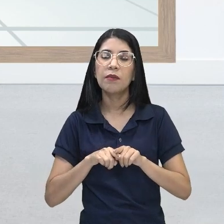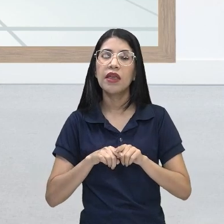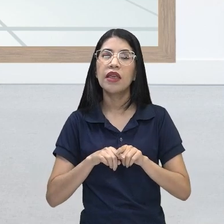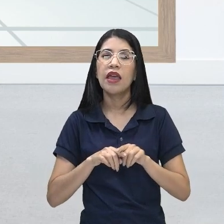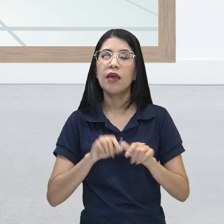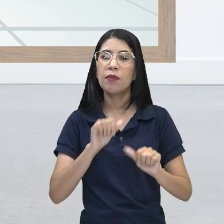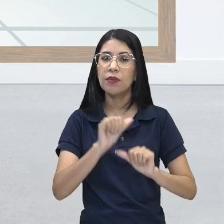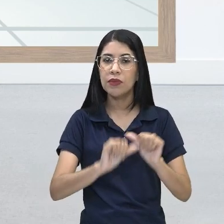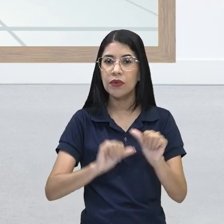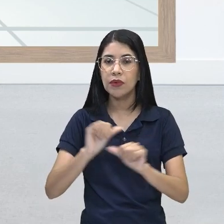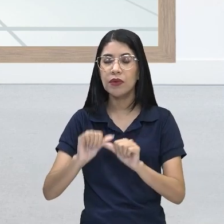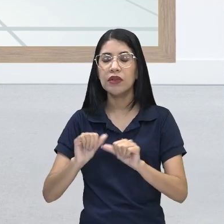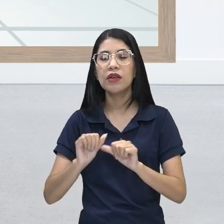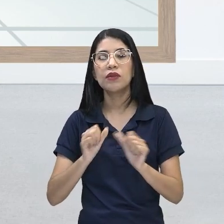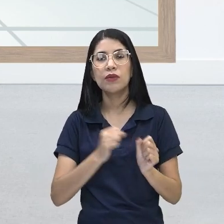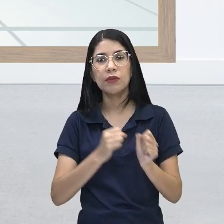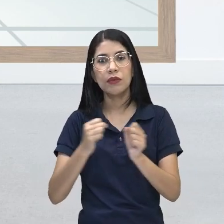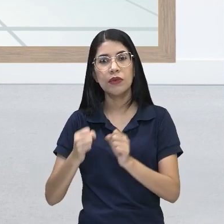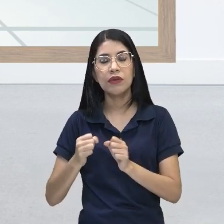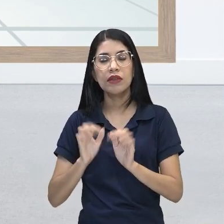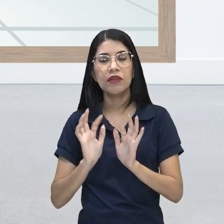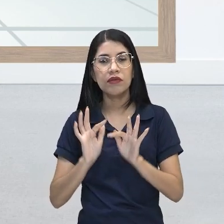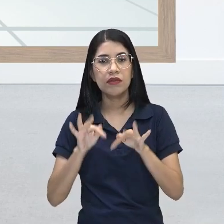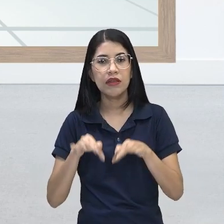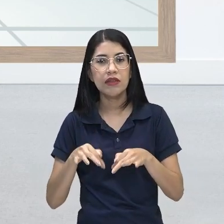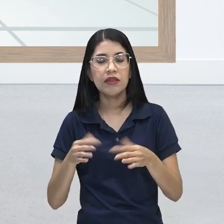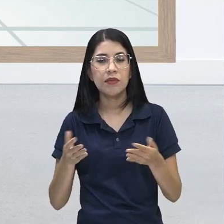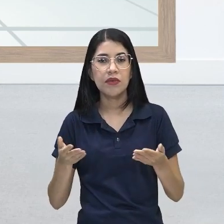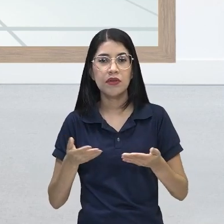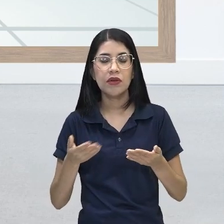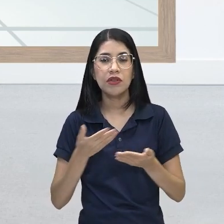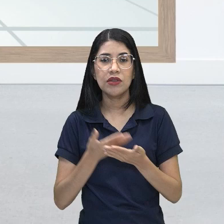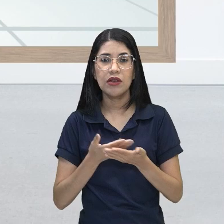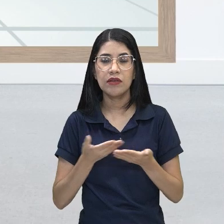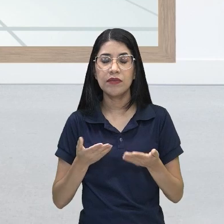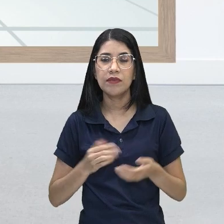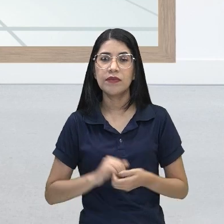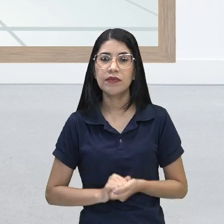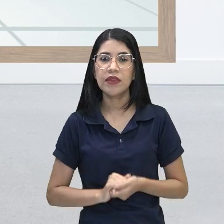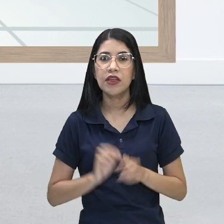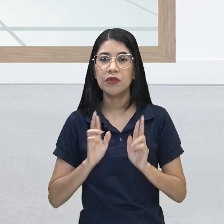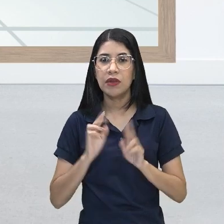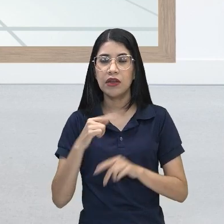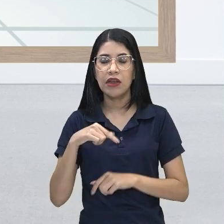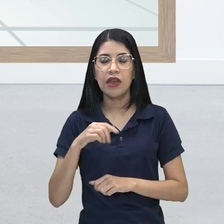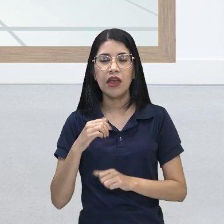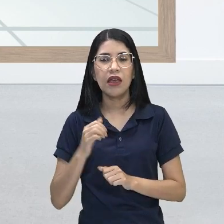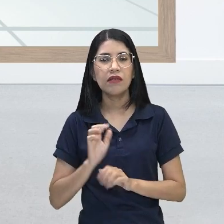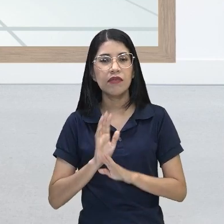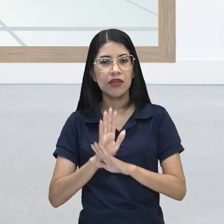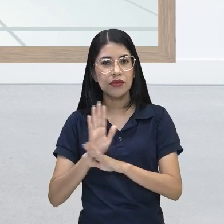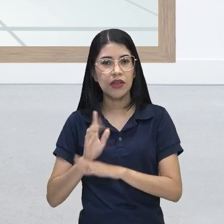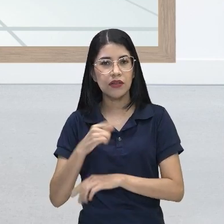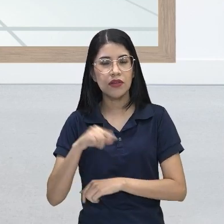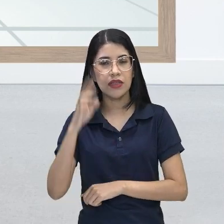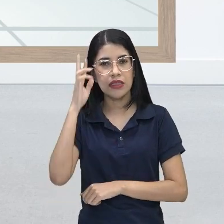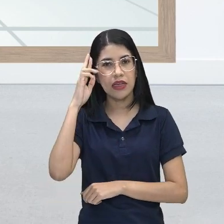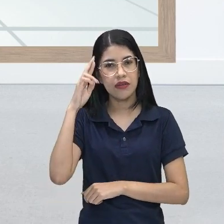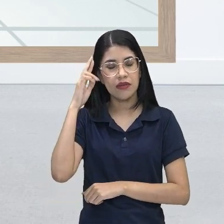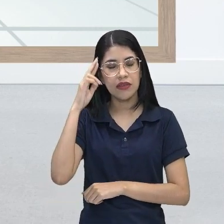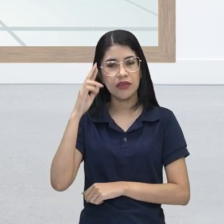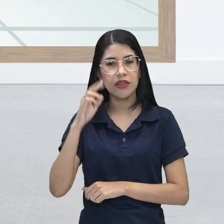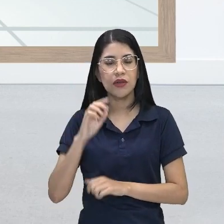poder. E assim, nós encerramos, né, esta nossa aula. Esperamos ter contribuído com a reflexão sobre